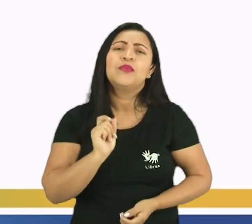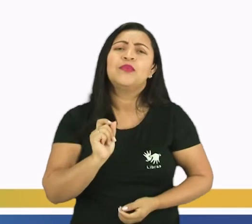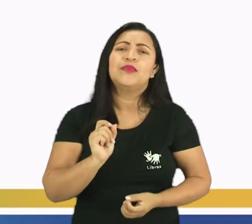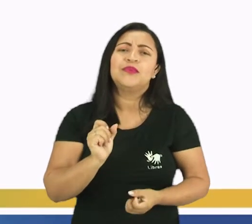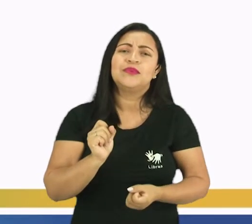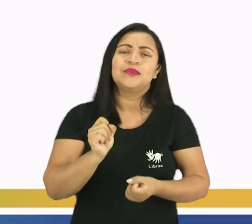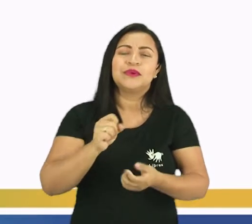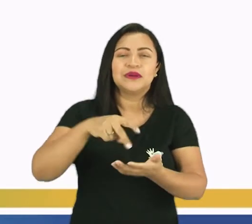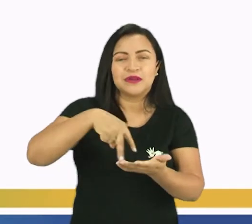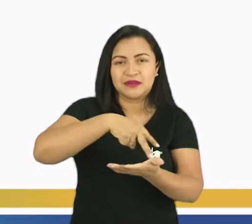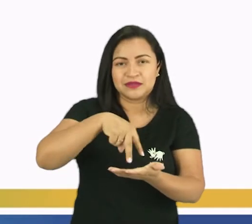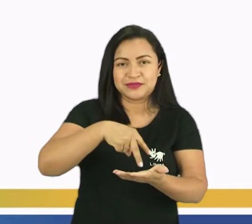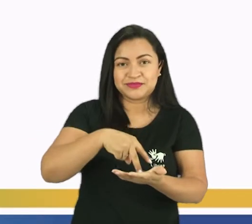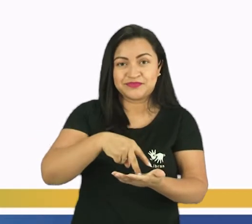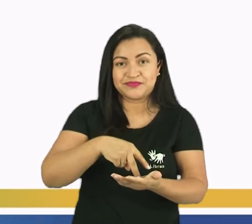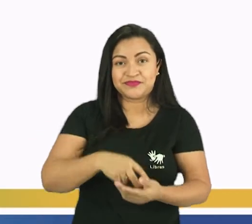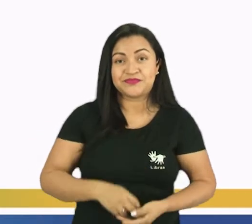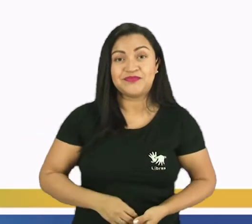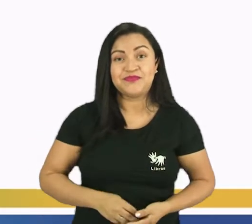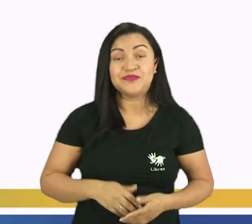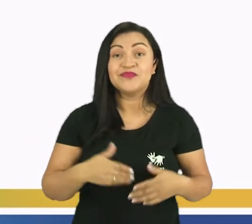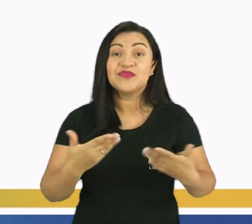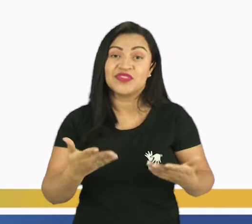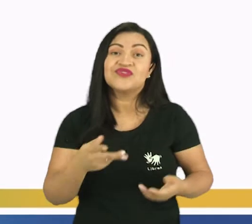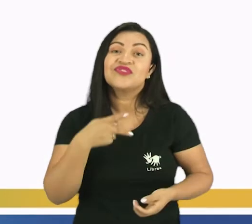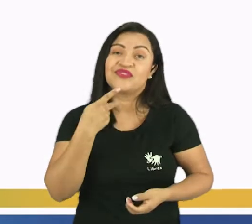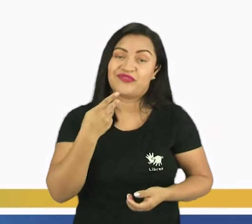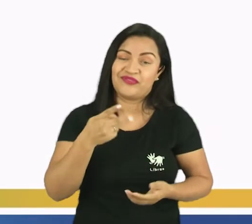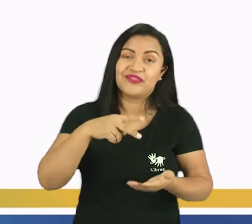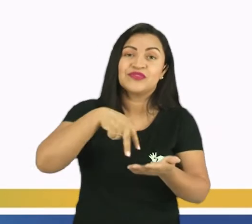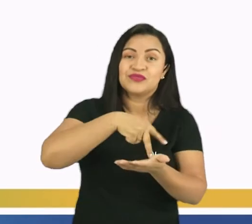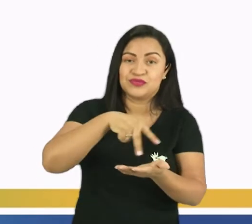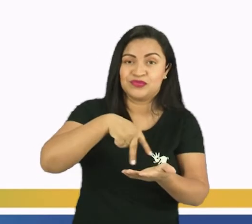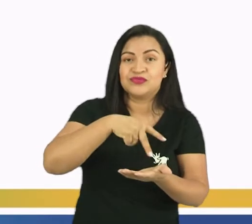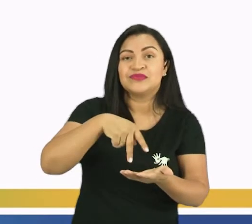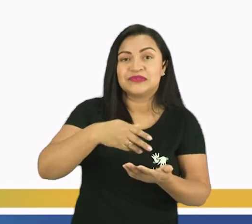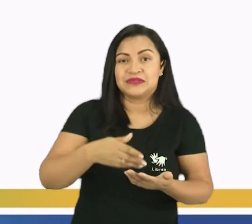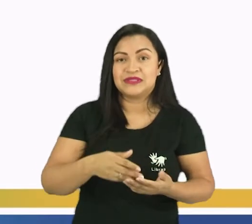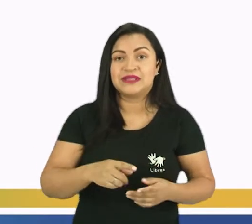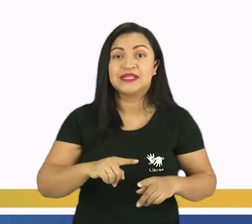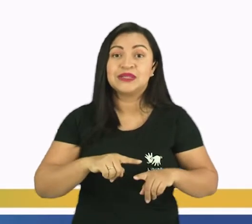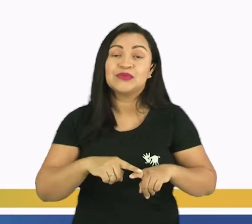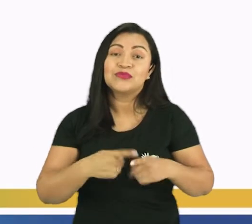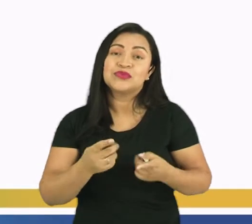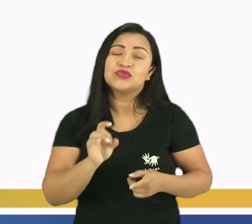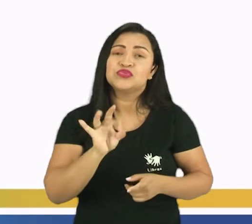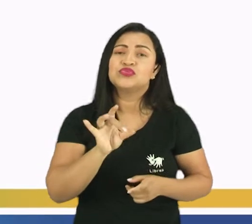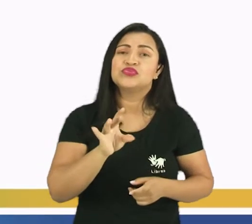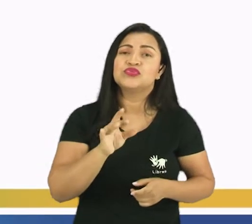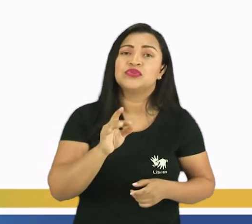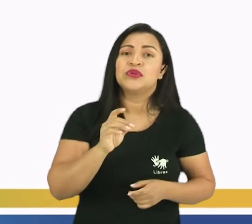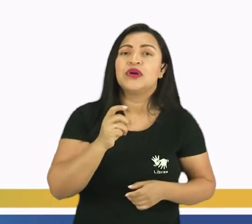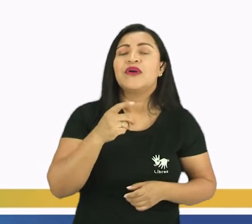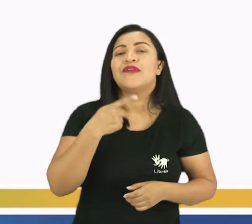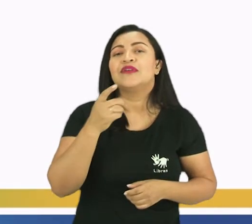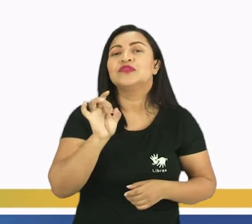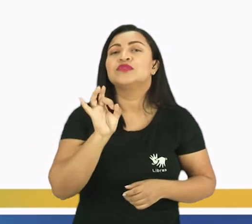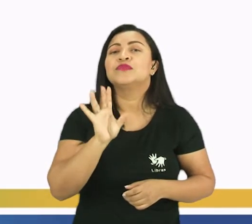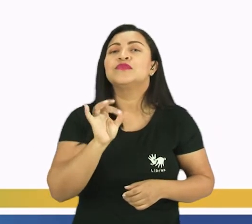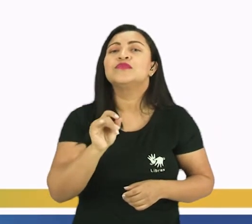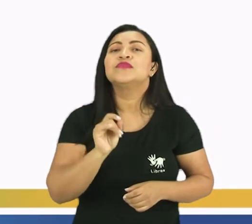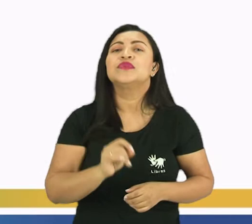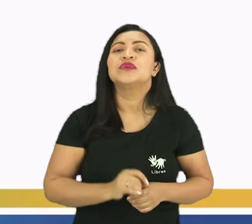A gente vem falando já há algum tempo sobre as danças e a gente só vai voltar no conceito de